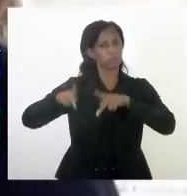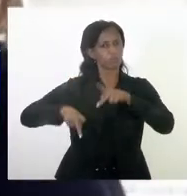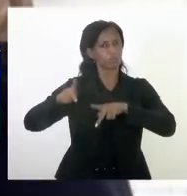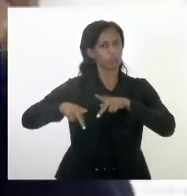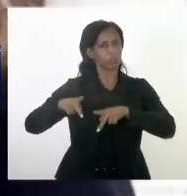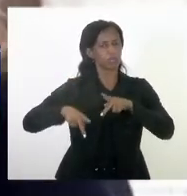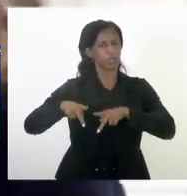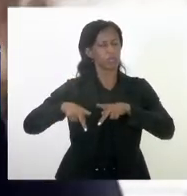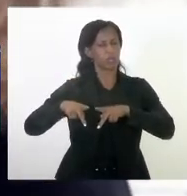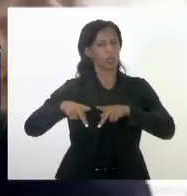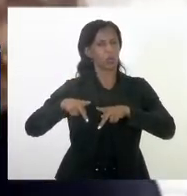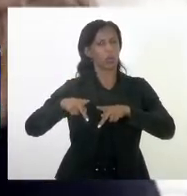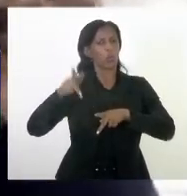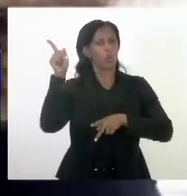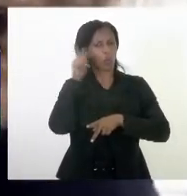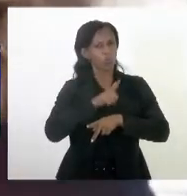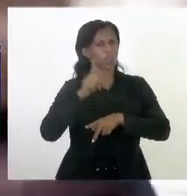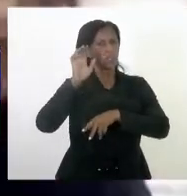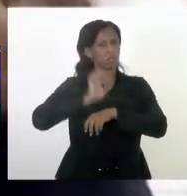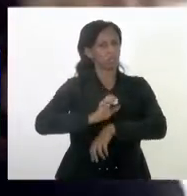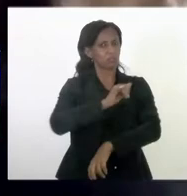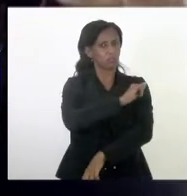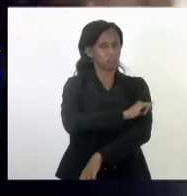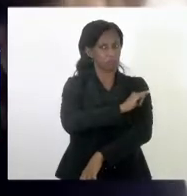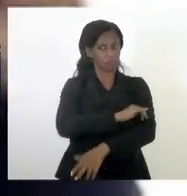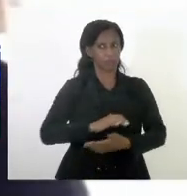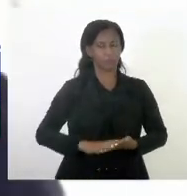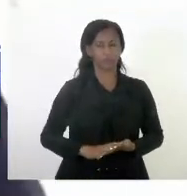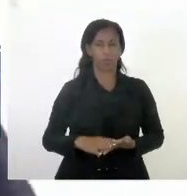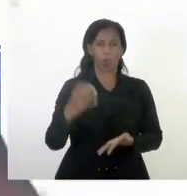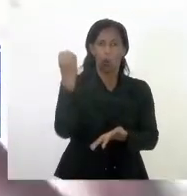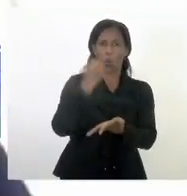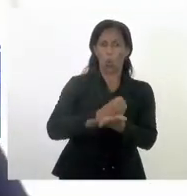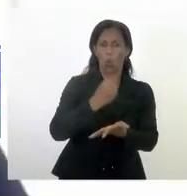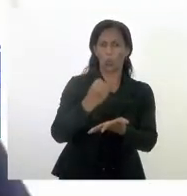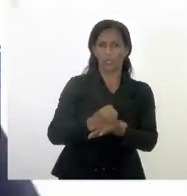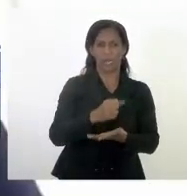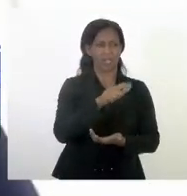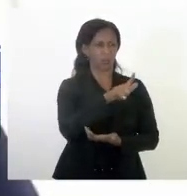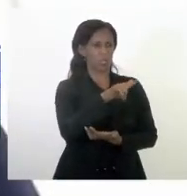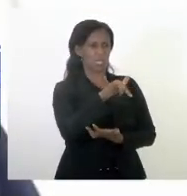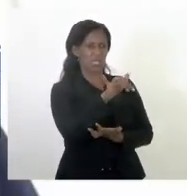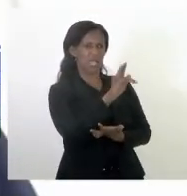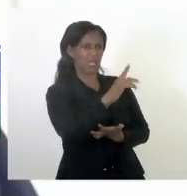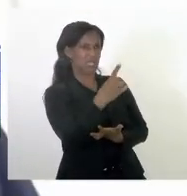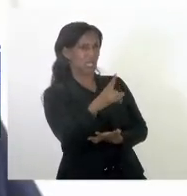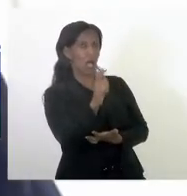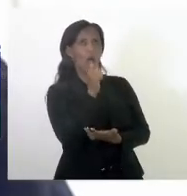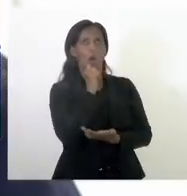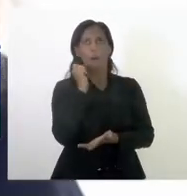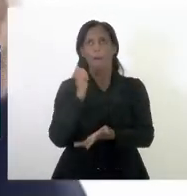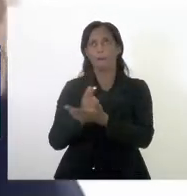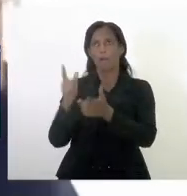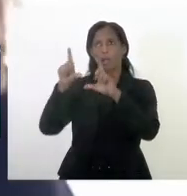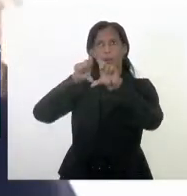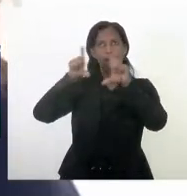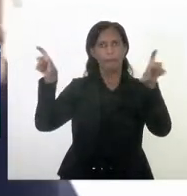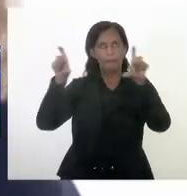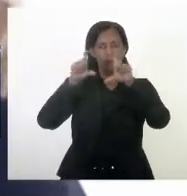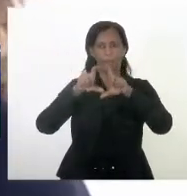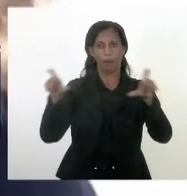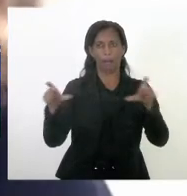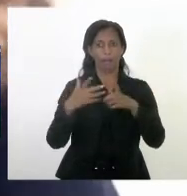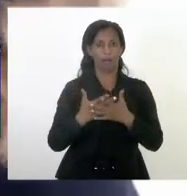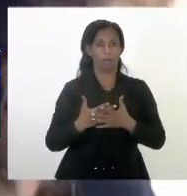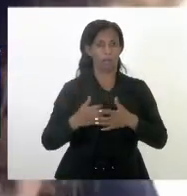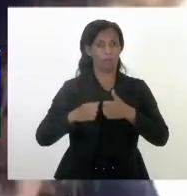possa acessar. Então, em detrimento de contratos sem licitações e gasto com propaganda, é preciso, não é